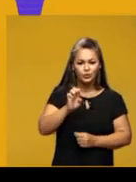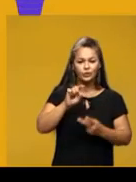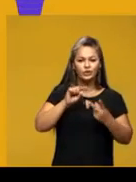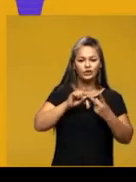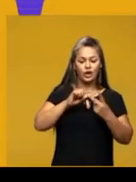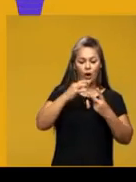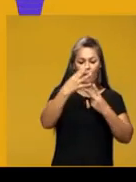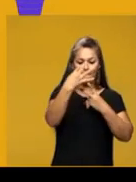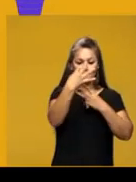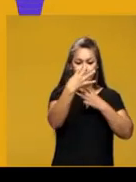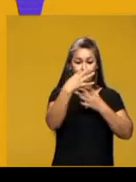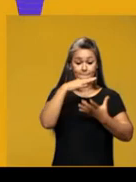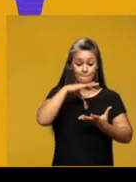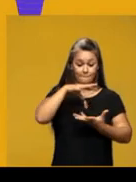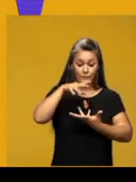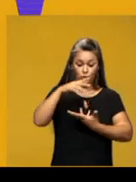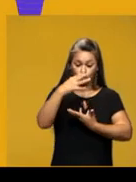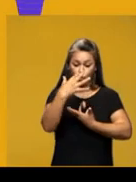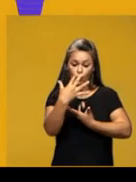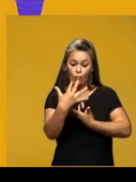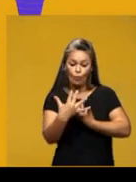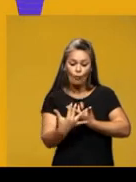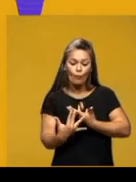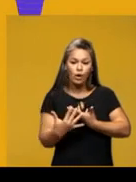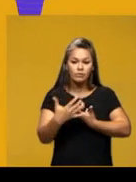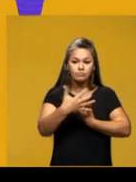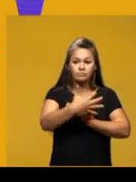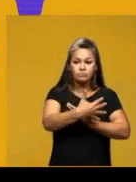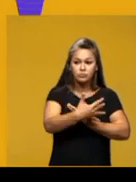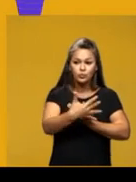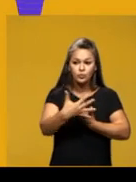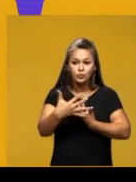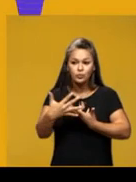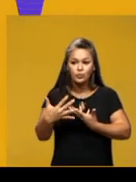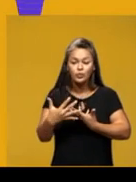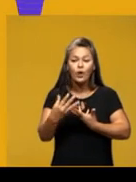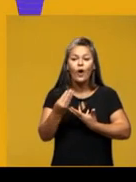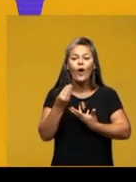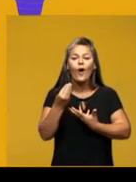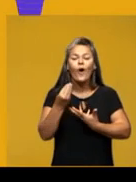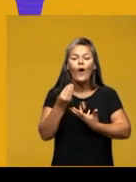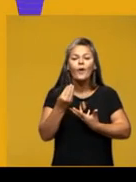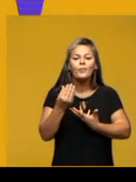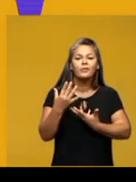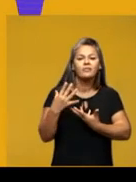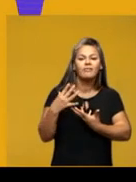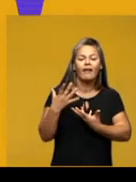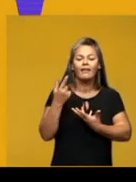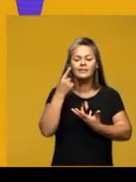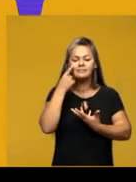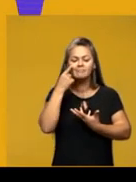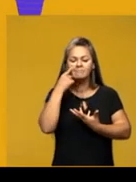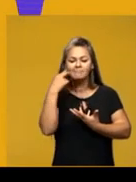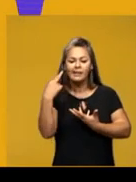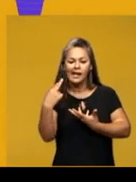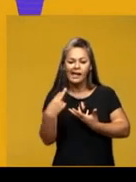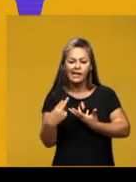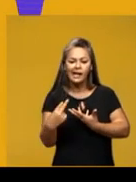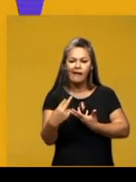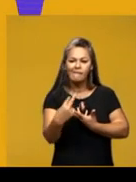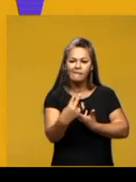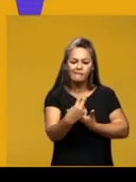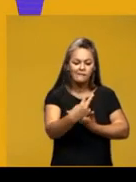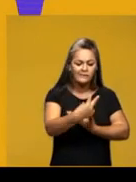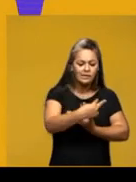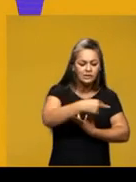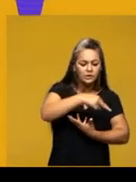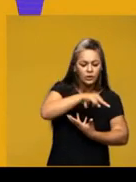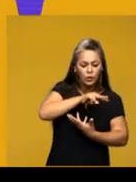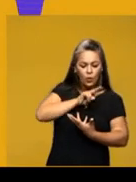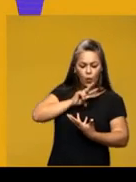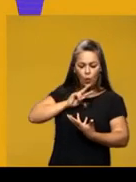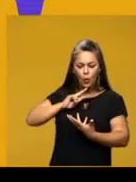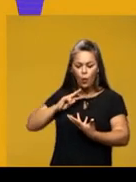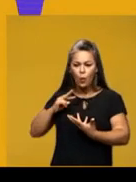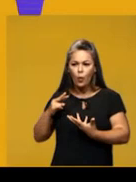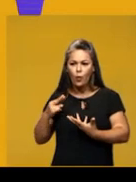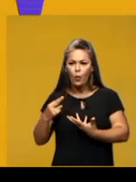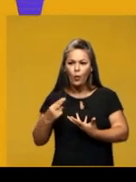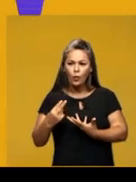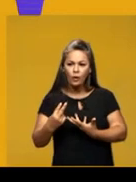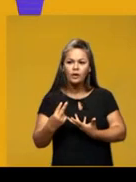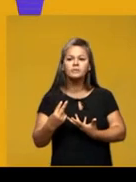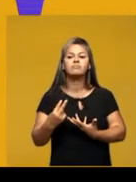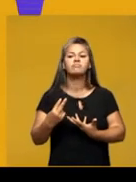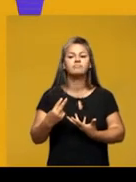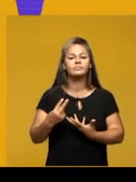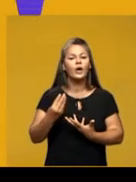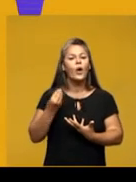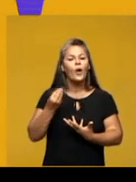meridianos, semicírculo imaginário traçado de um polo da Terra a outros, paralelos, linhas imaginárias paralelas à